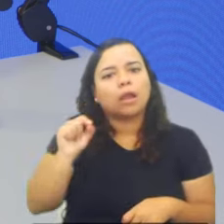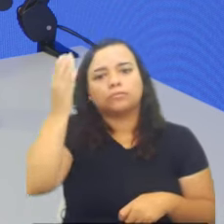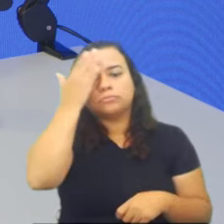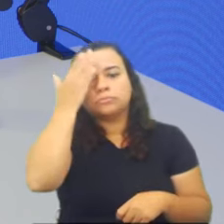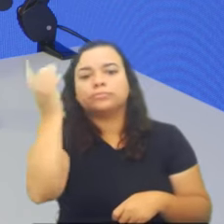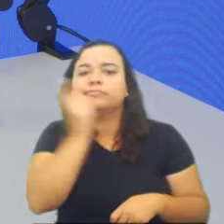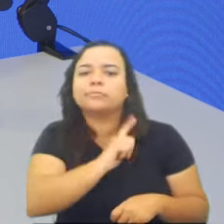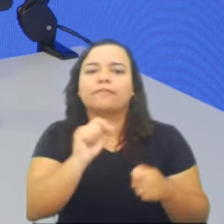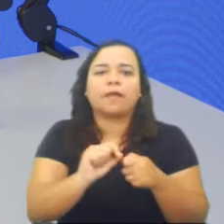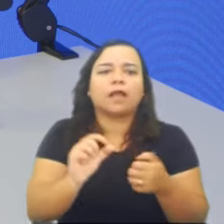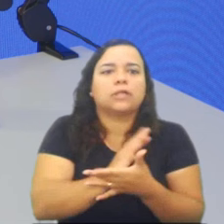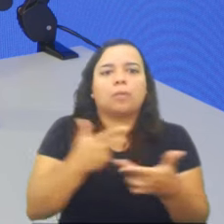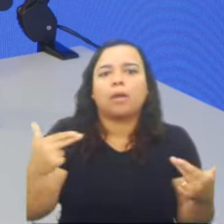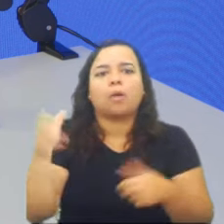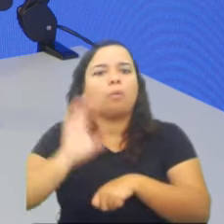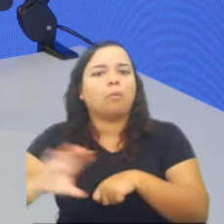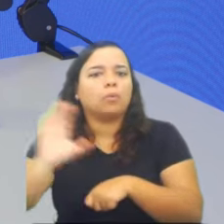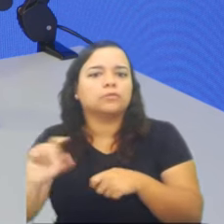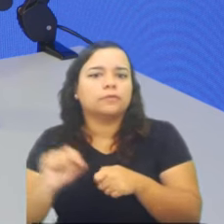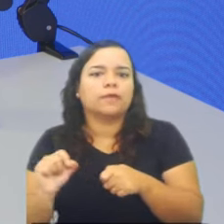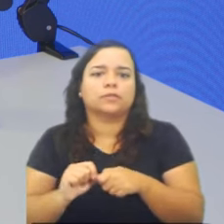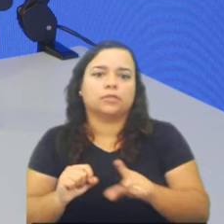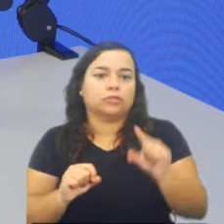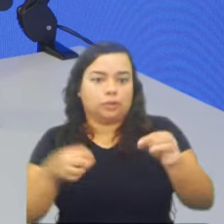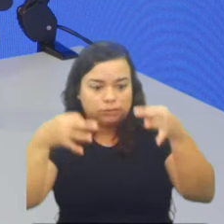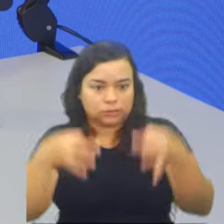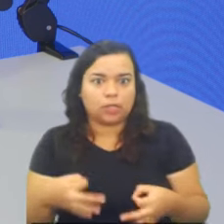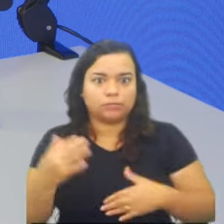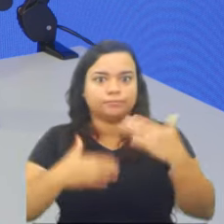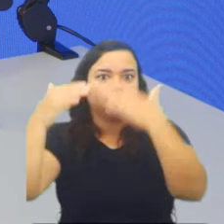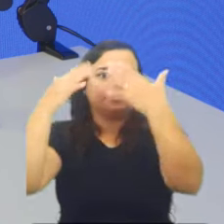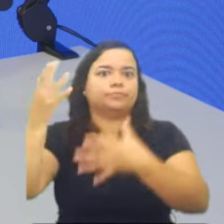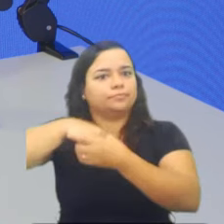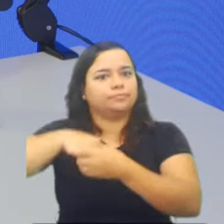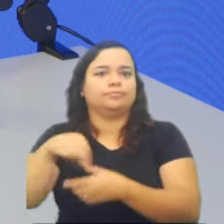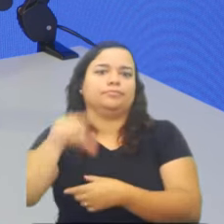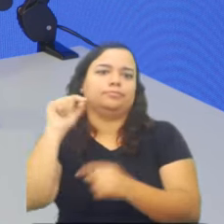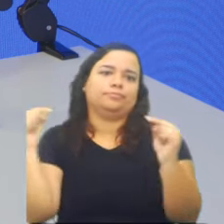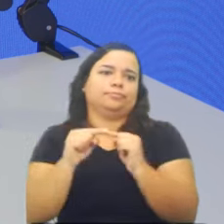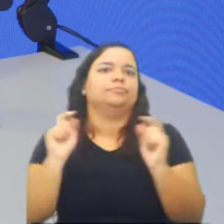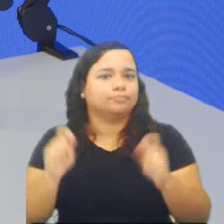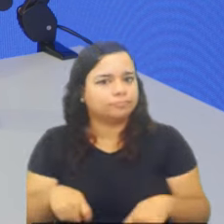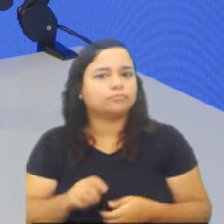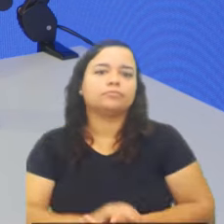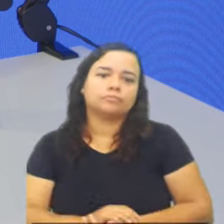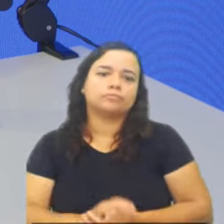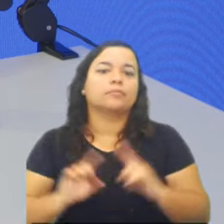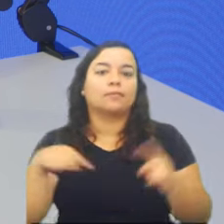escolha consigam fazer o fazer o curso sabe fazer a escolha correta é crescer dentro dessa escolha sabe